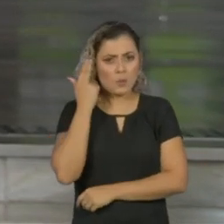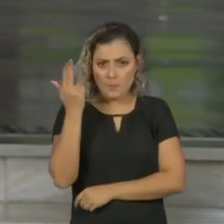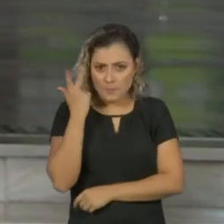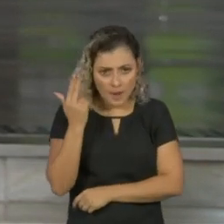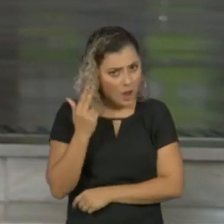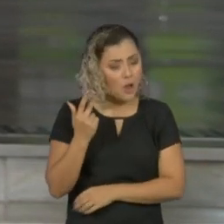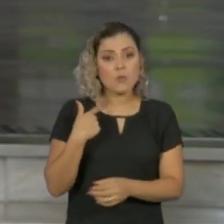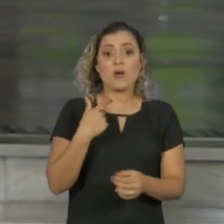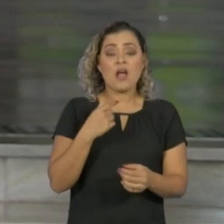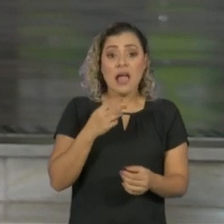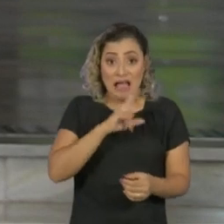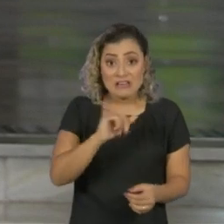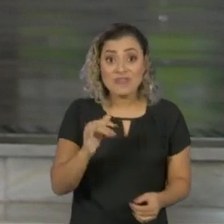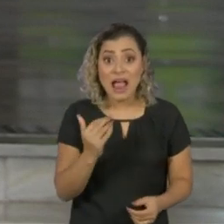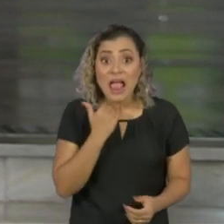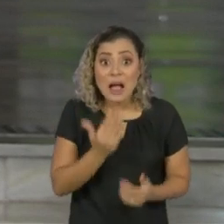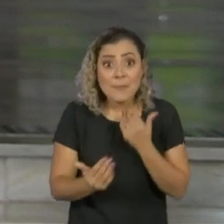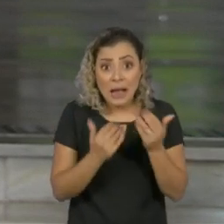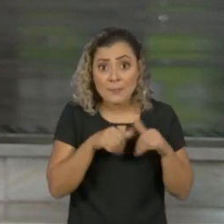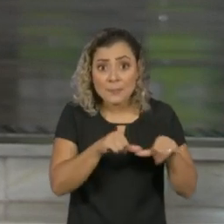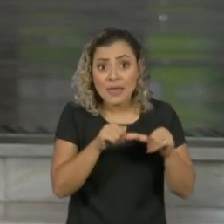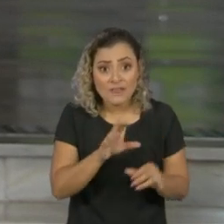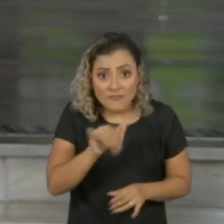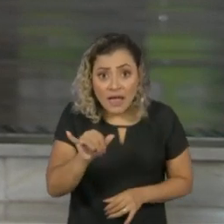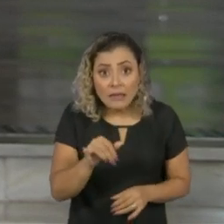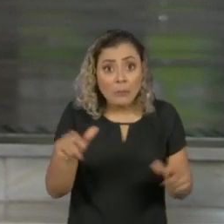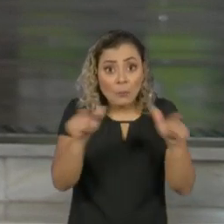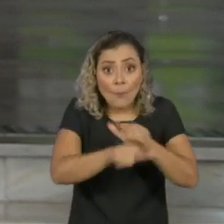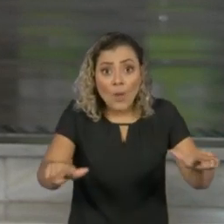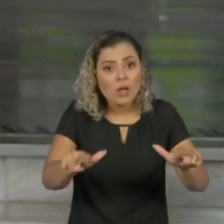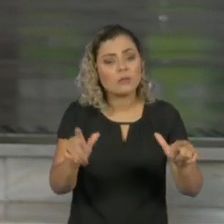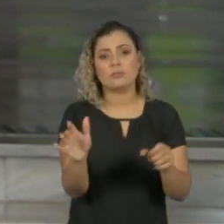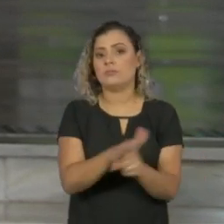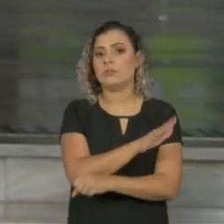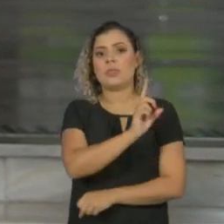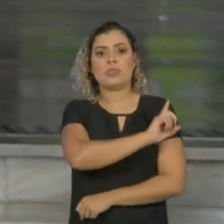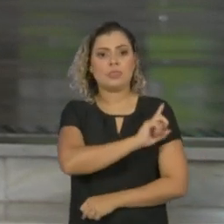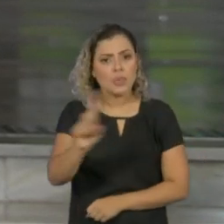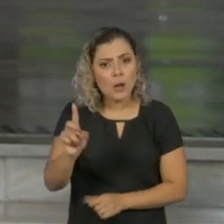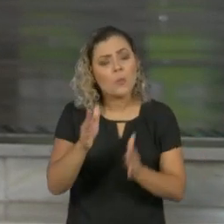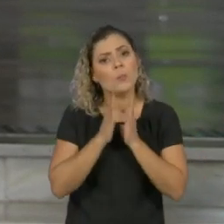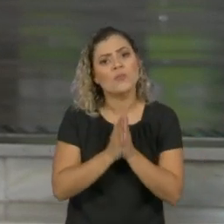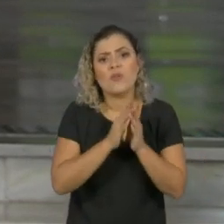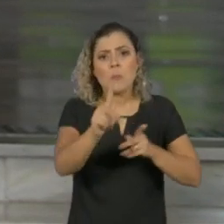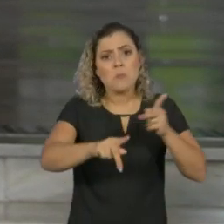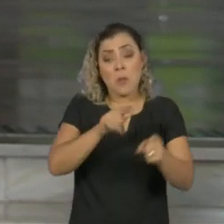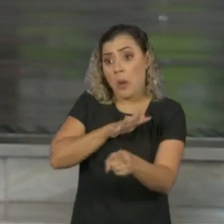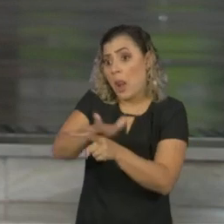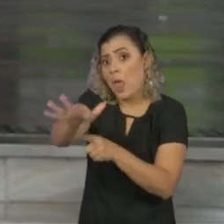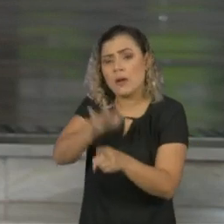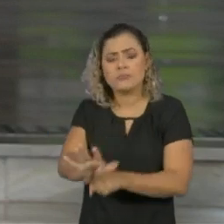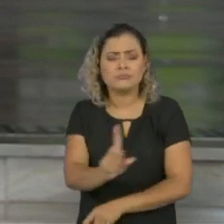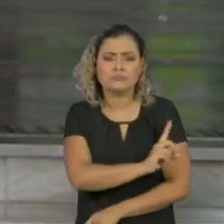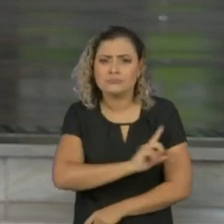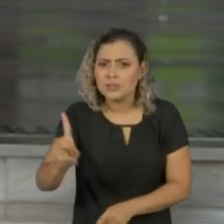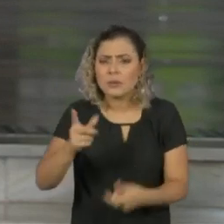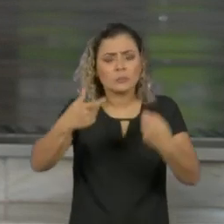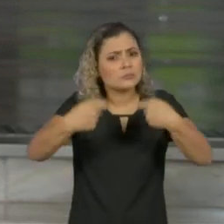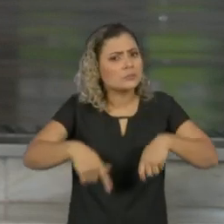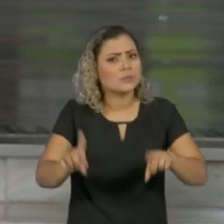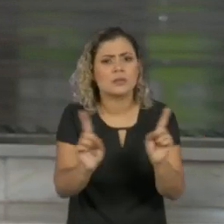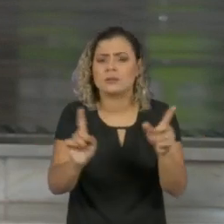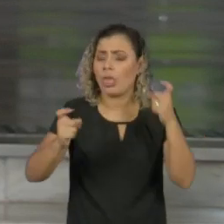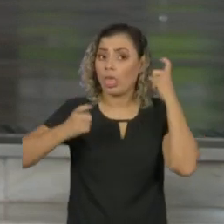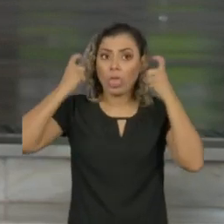de desabastecimento. Portanto, não há necessidade da população fazer corrida a supermercados, farmácias ou